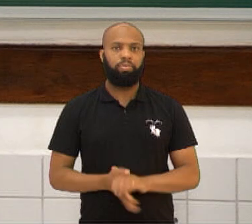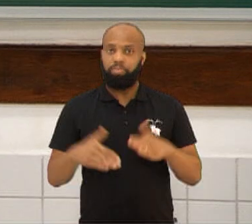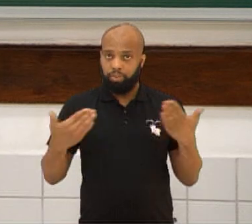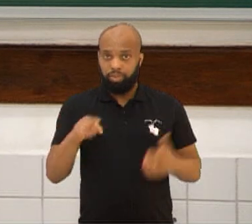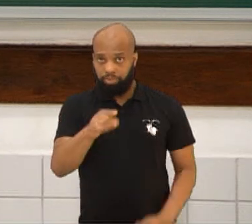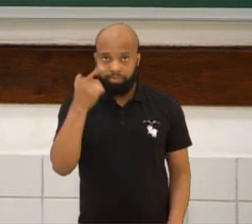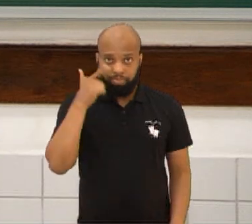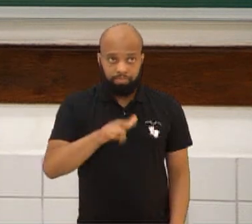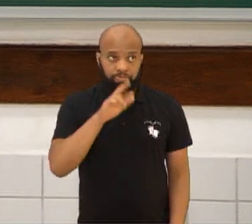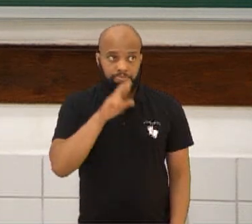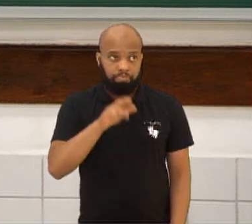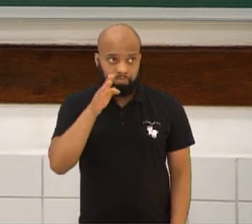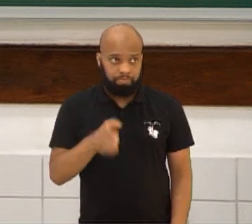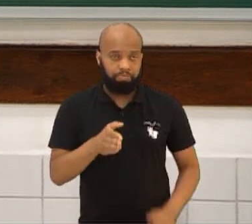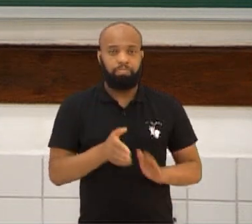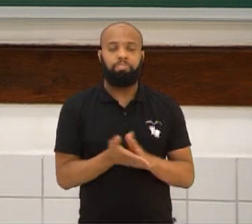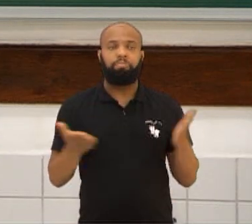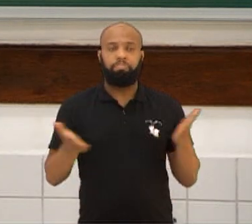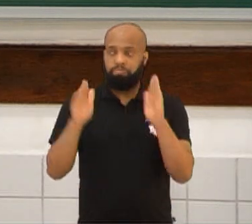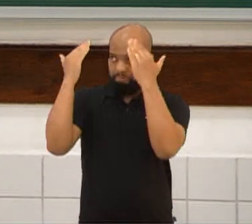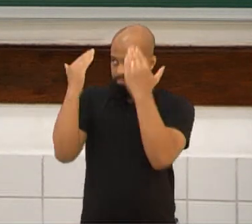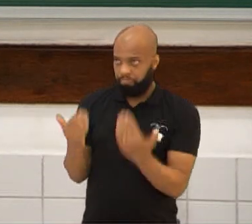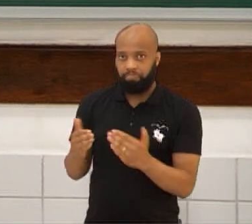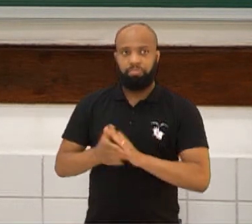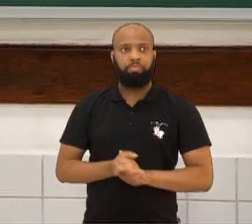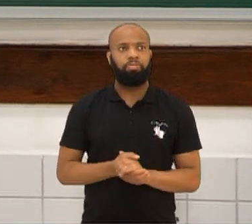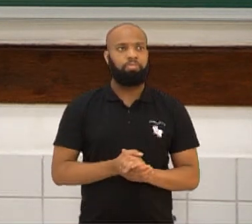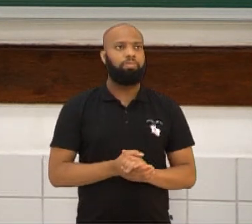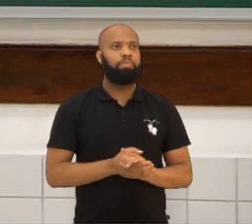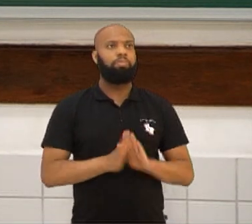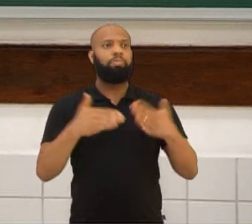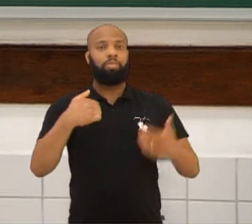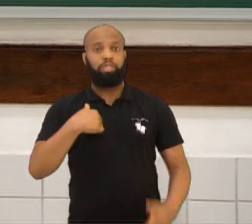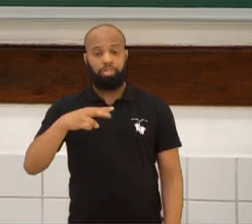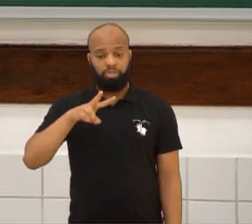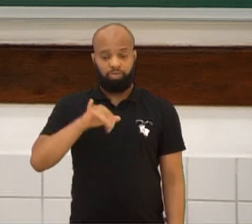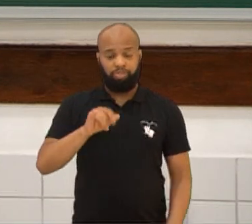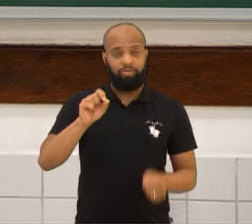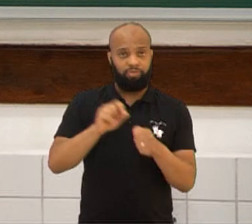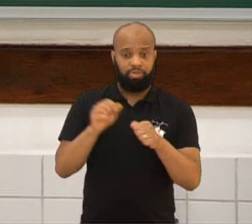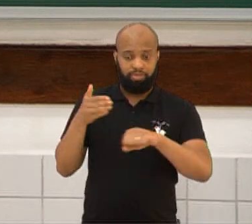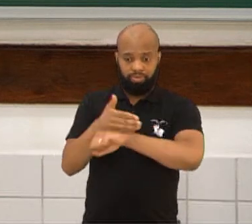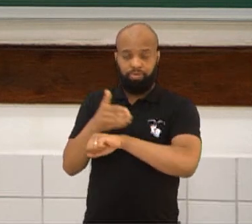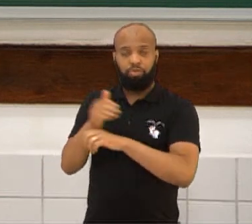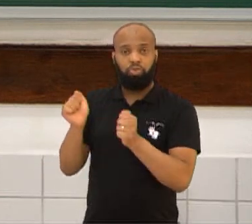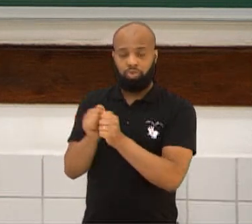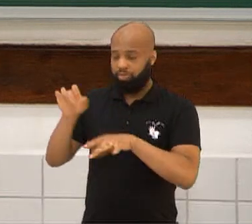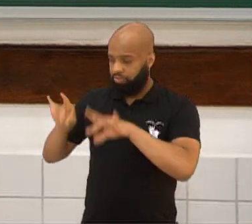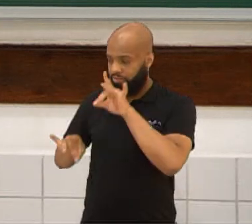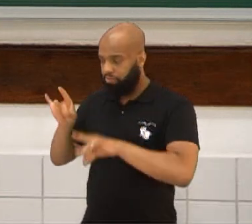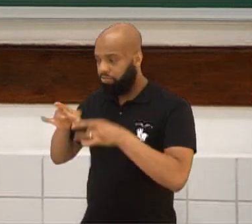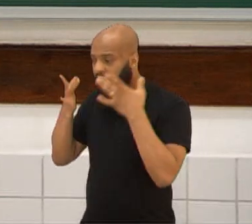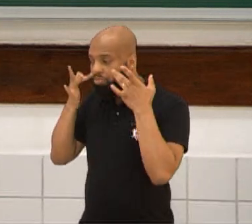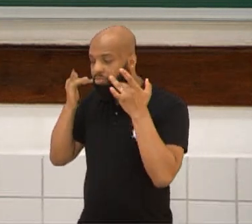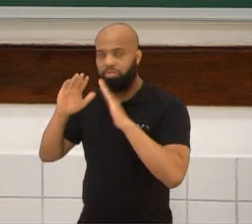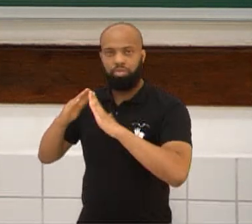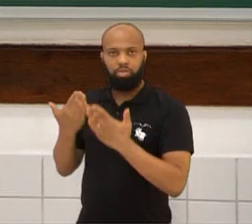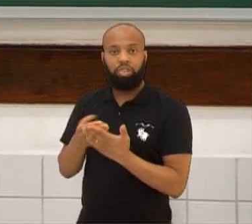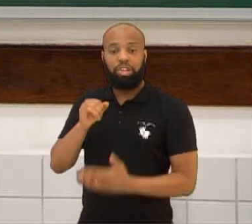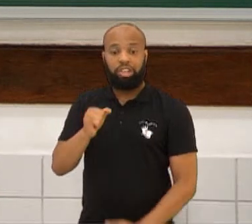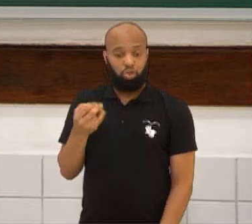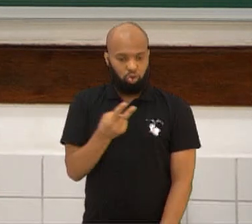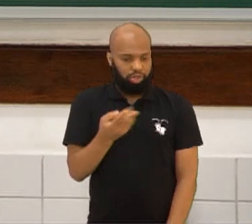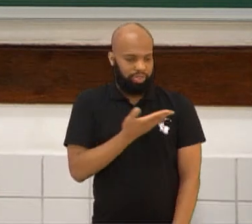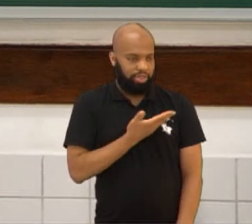E aí, conseguiram responder? Vamos analisar? Então, eu vou fazer parte da peça da escola. Se fosse o Calvin e